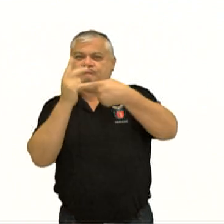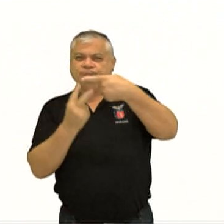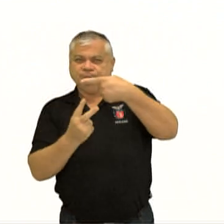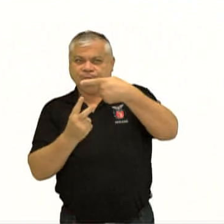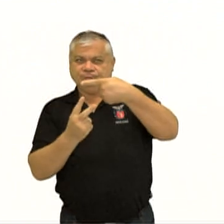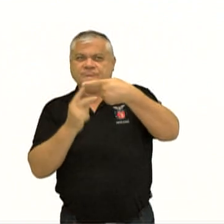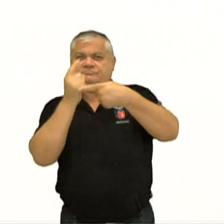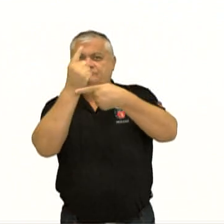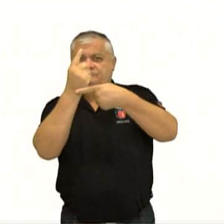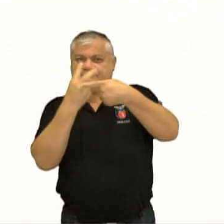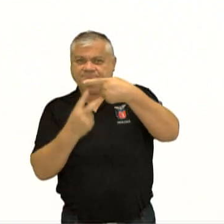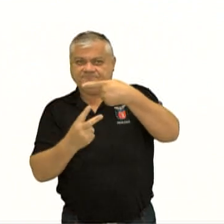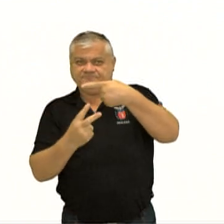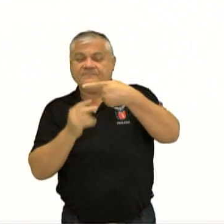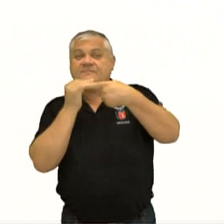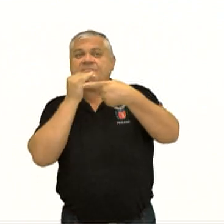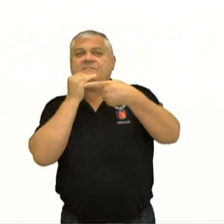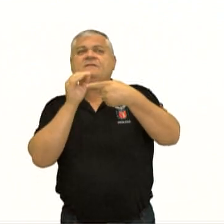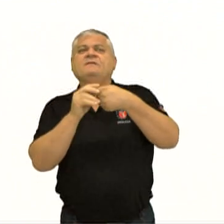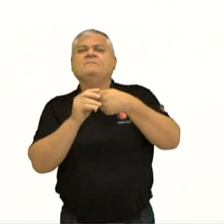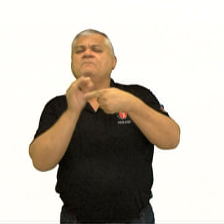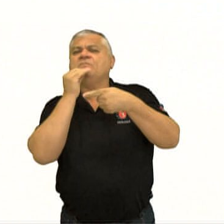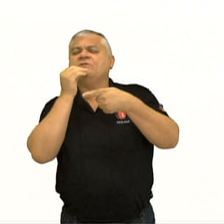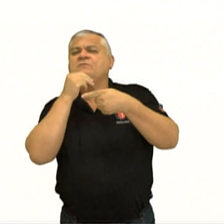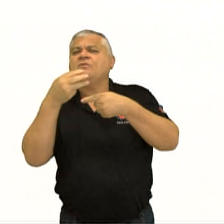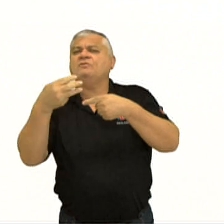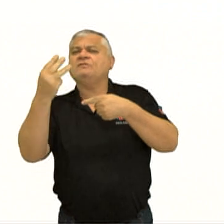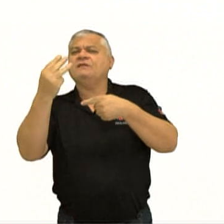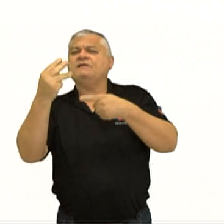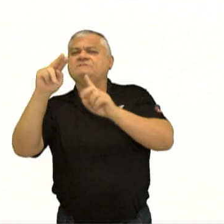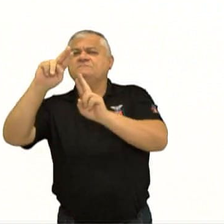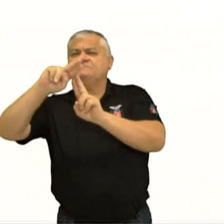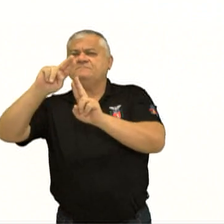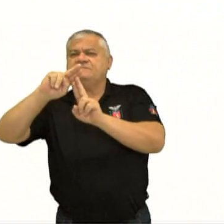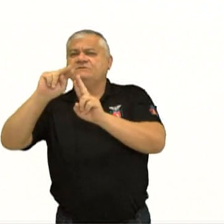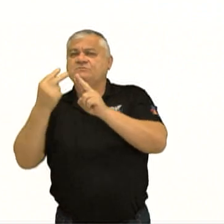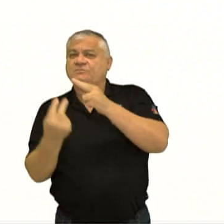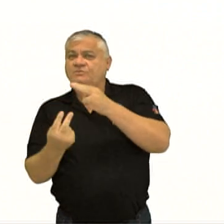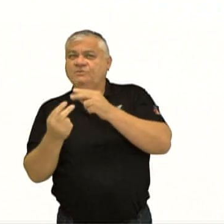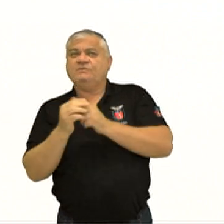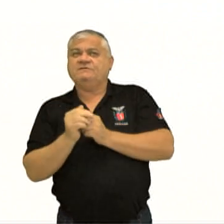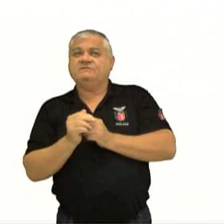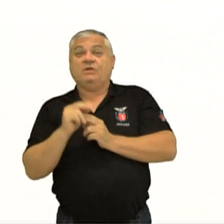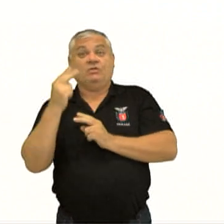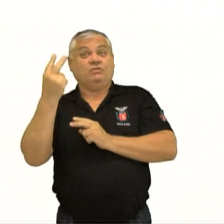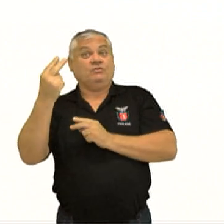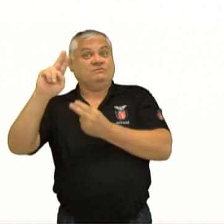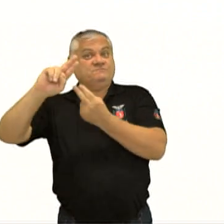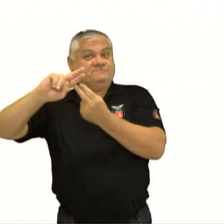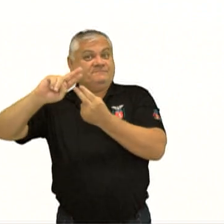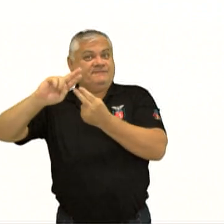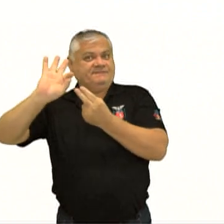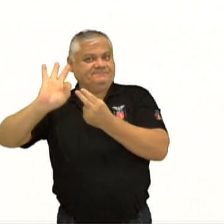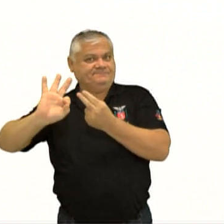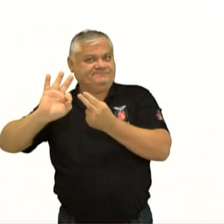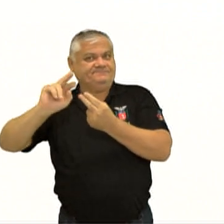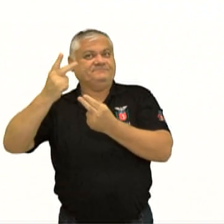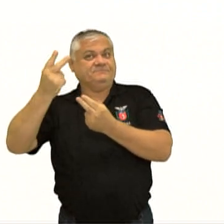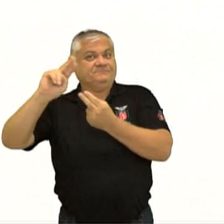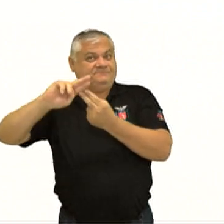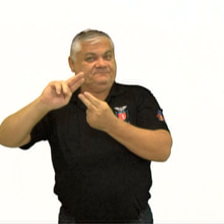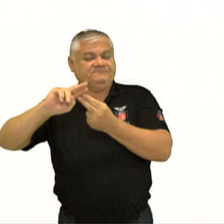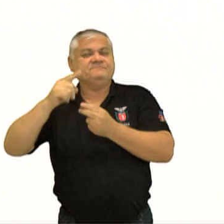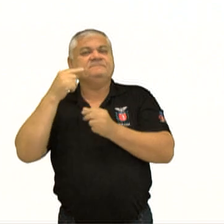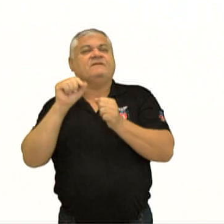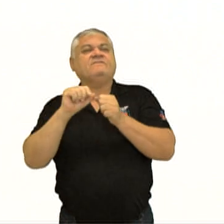E esse ângulo está no intervalo 3π/2, 2π. Isso é para vocês analisarem qual quadrante que ele está. O que